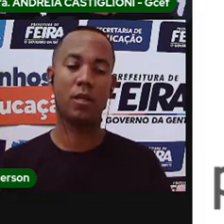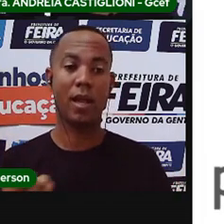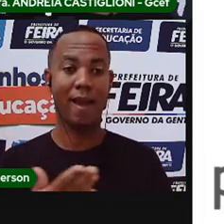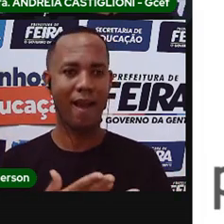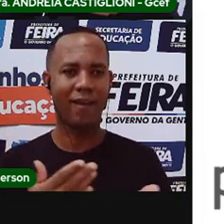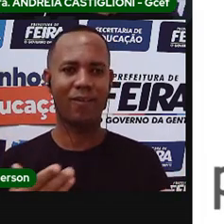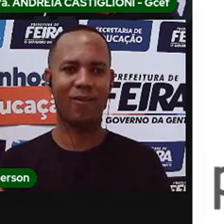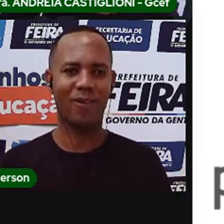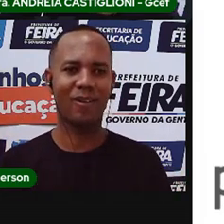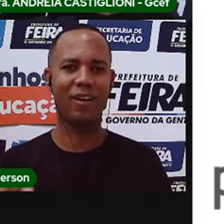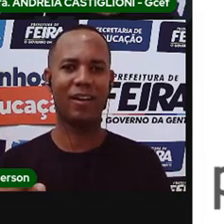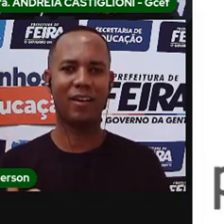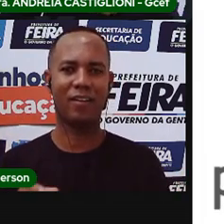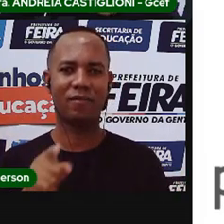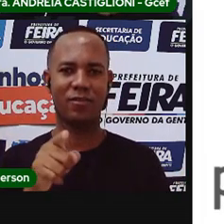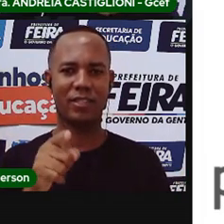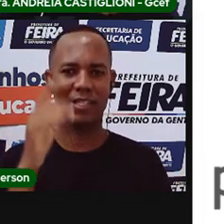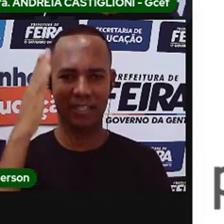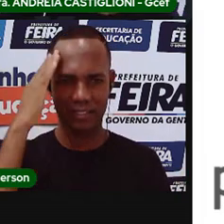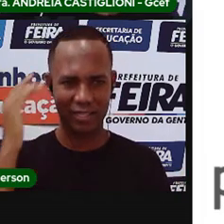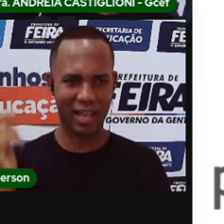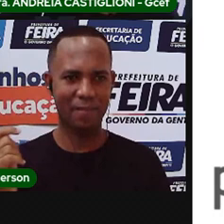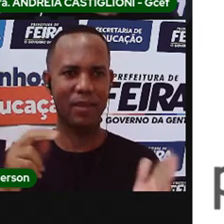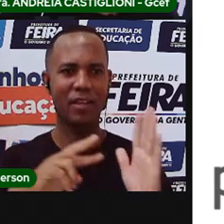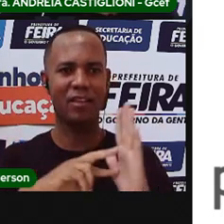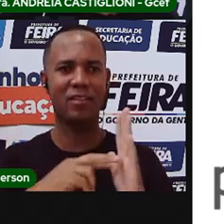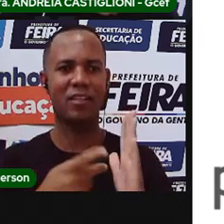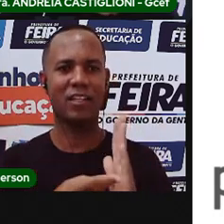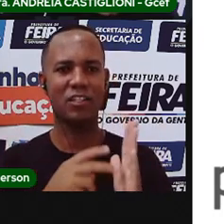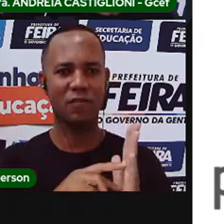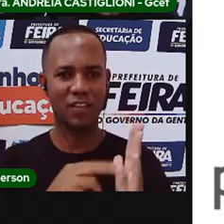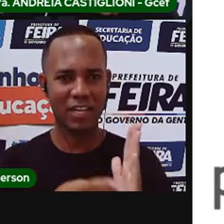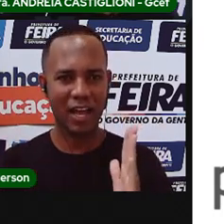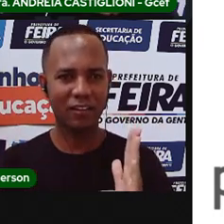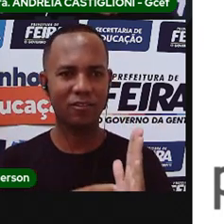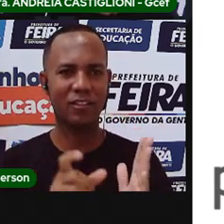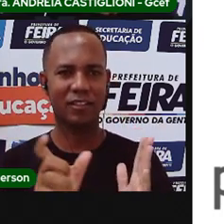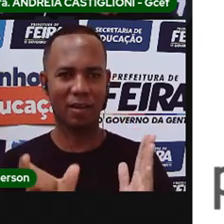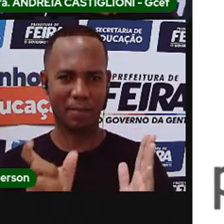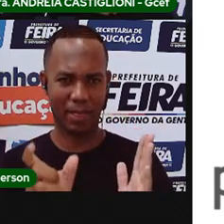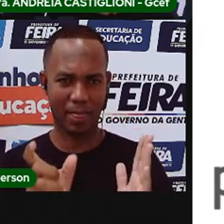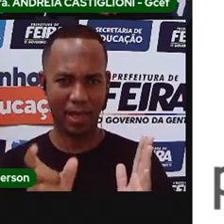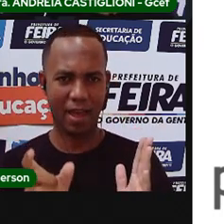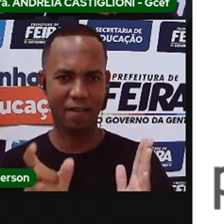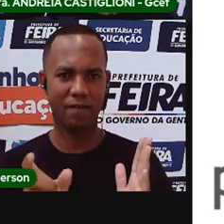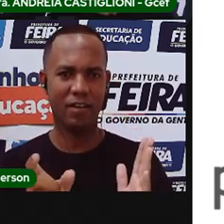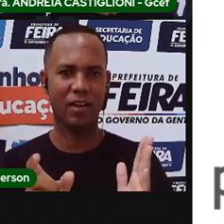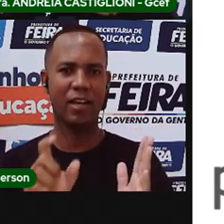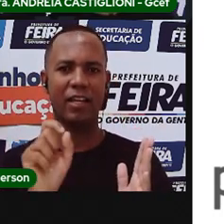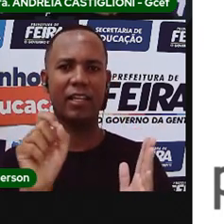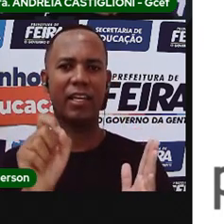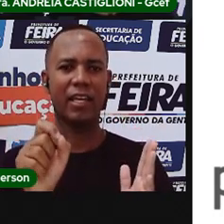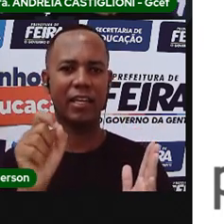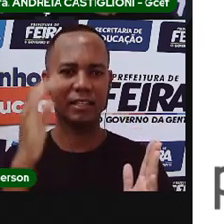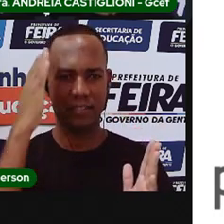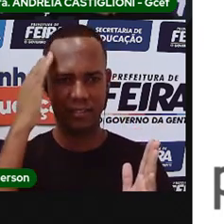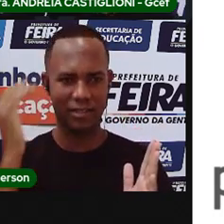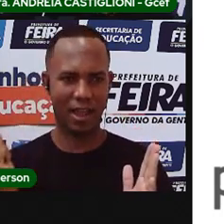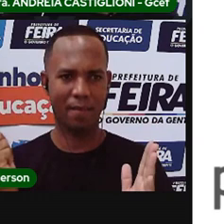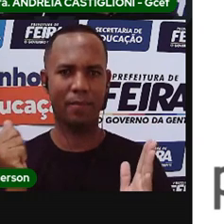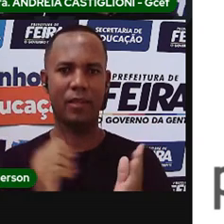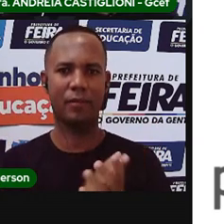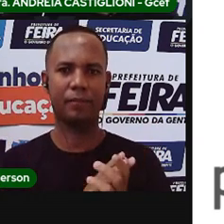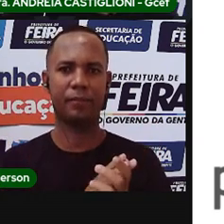saber de você. Você sabe o que é protagonismo estudantil? Então, por favor, no tag, coloquem